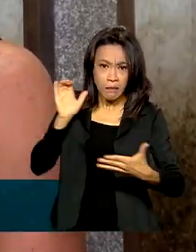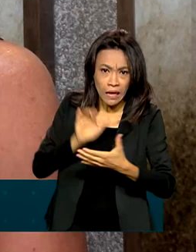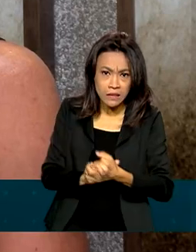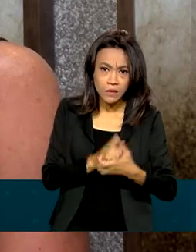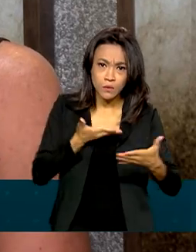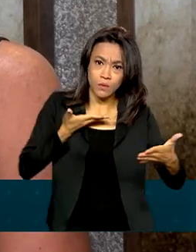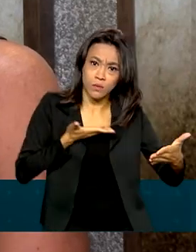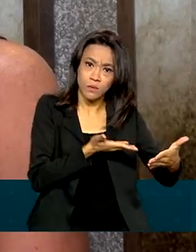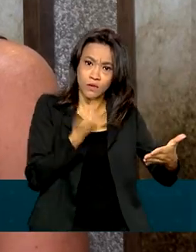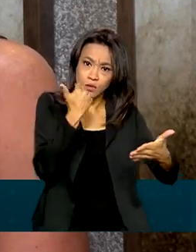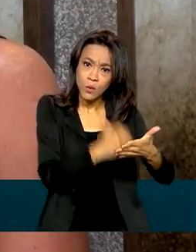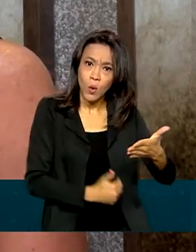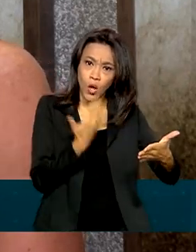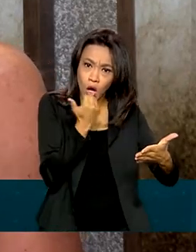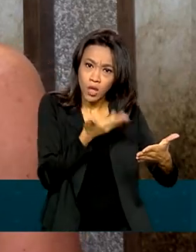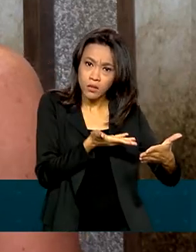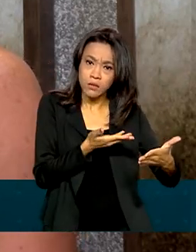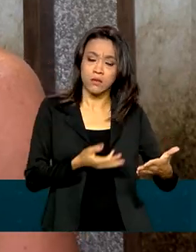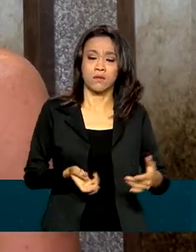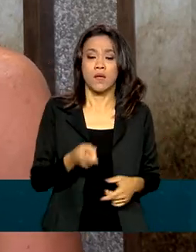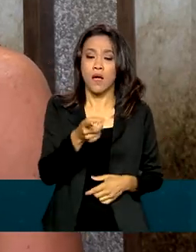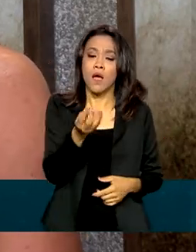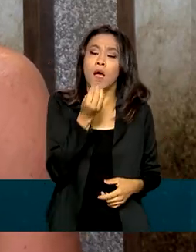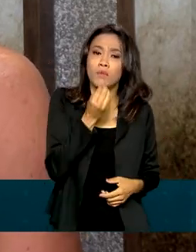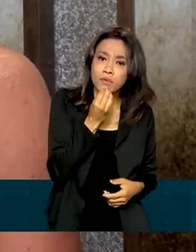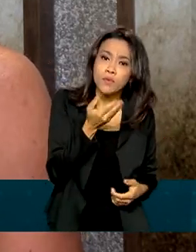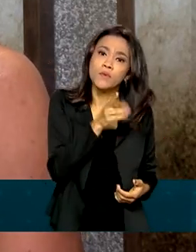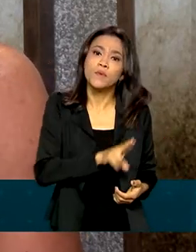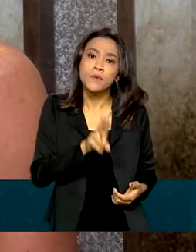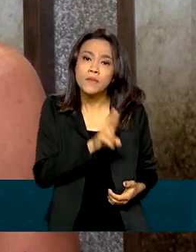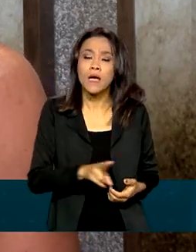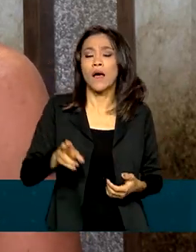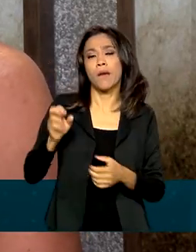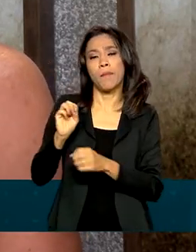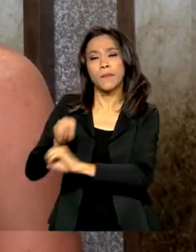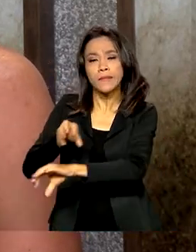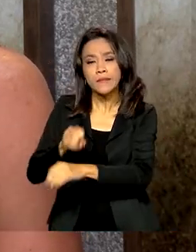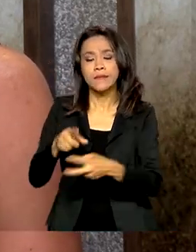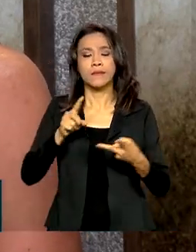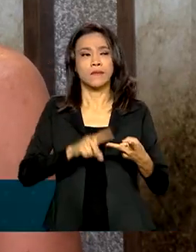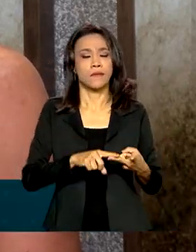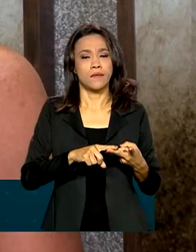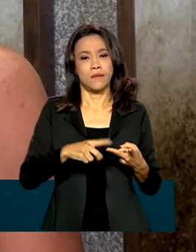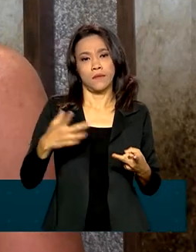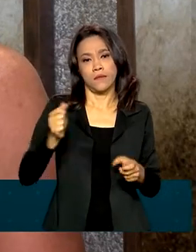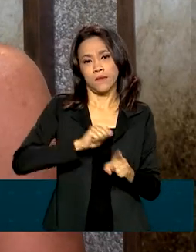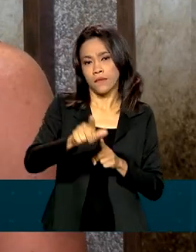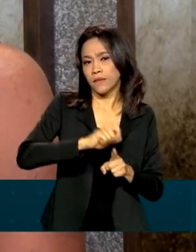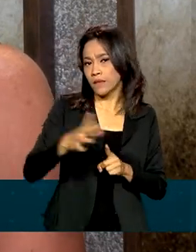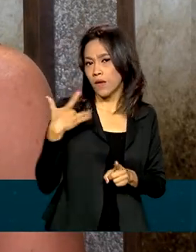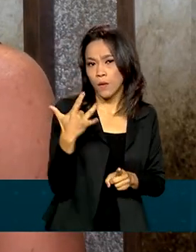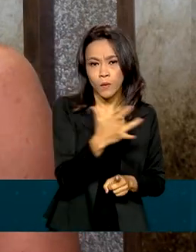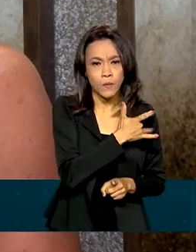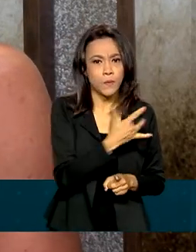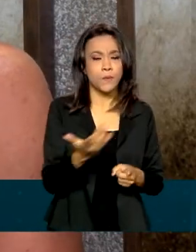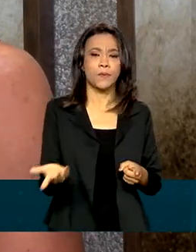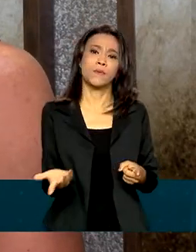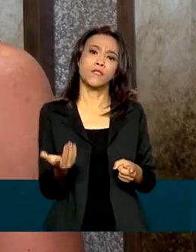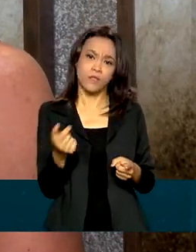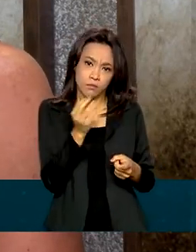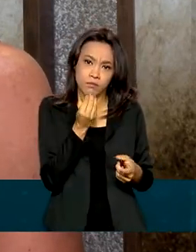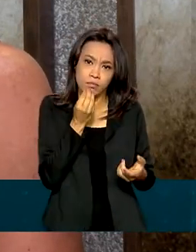ser utilizada na educação deles, né, para um plano de saúde ou para um atendimento médico,